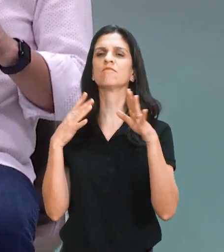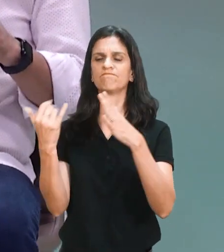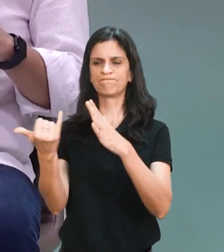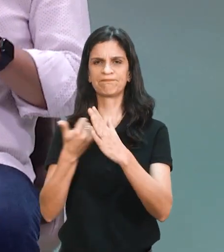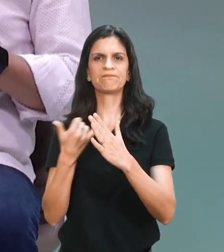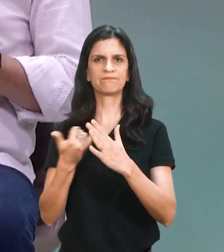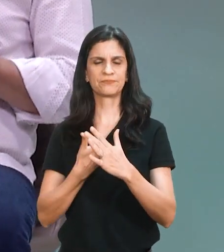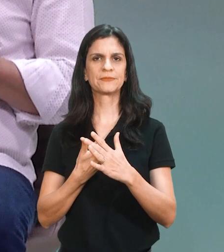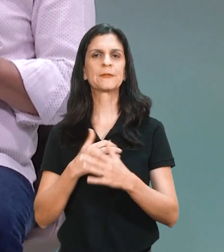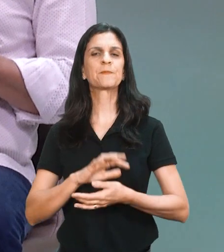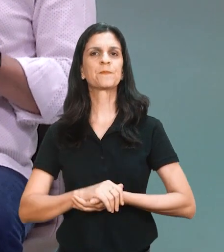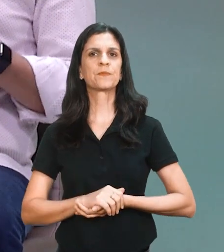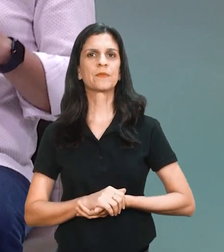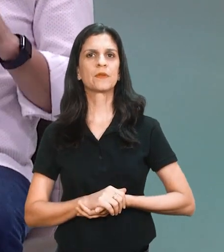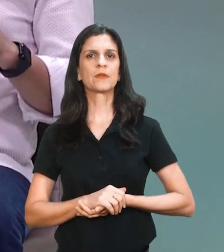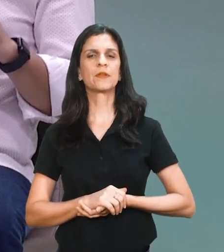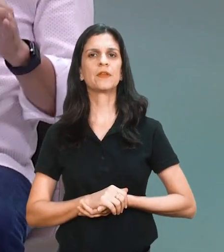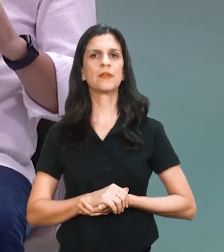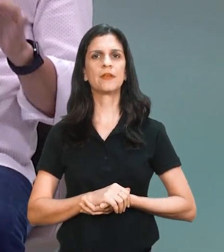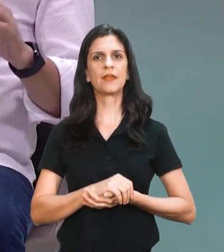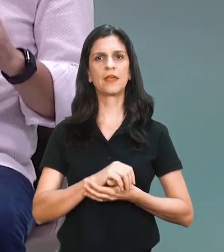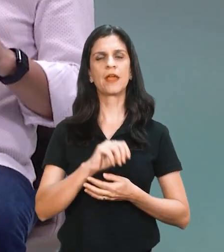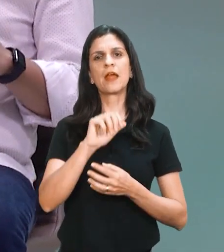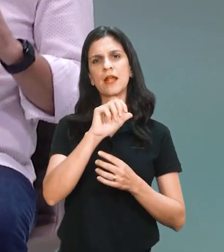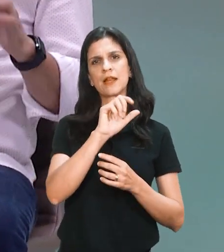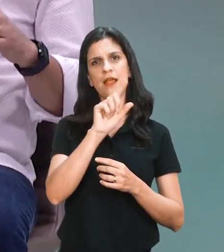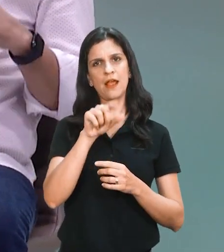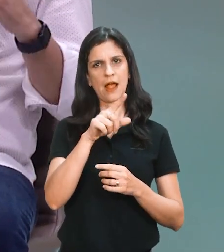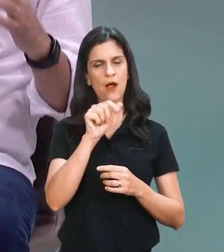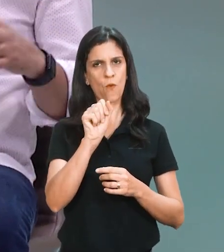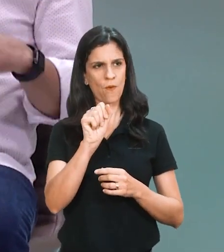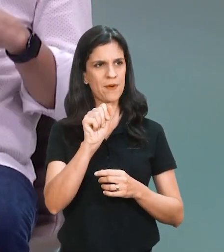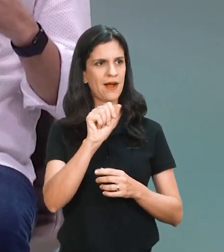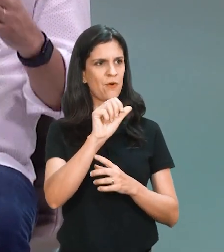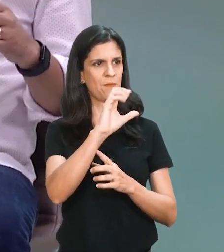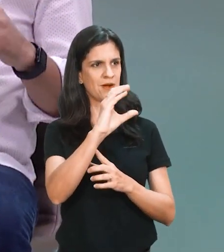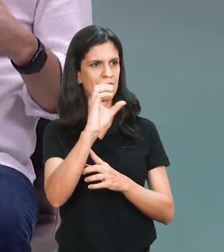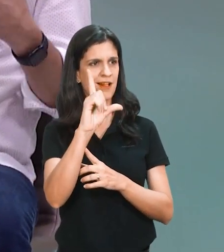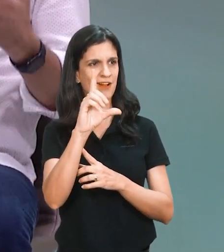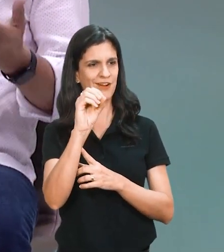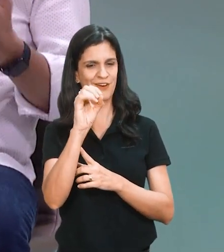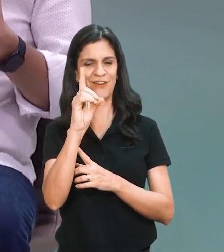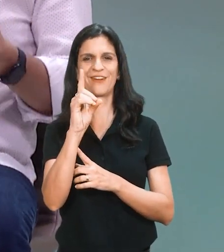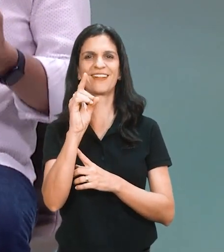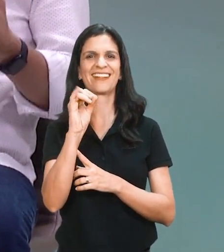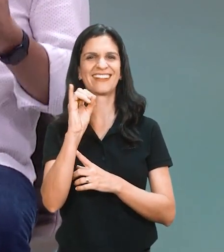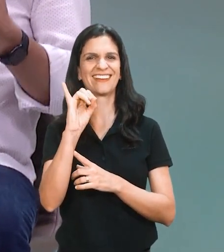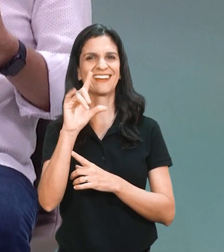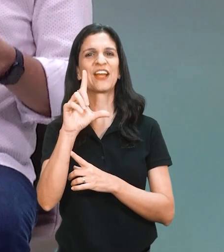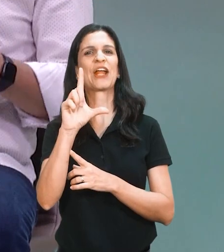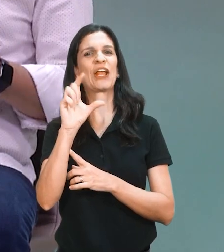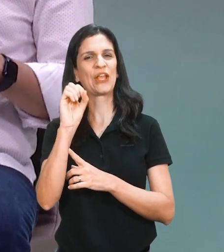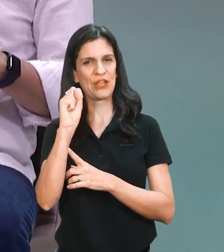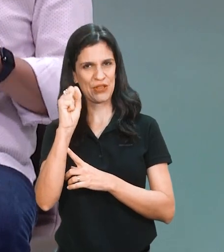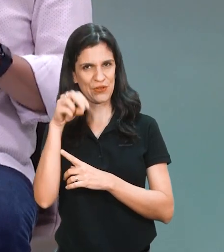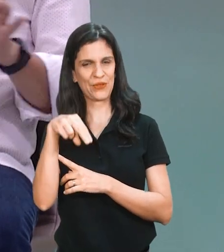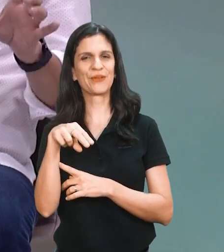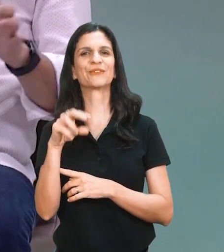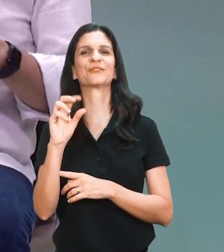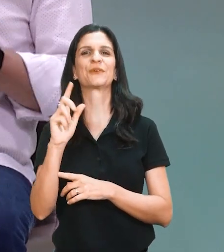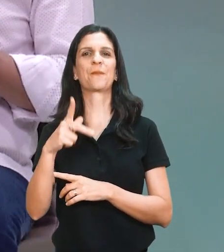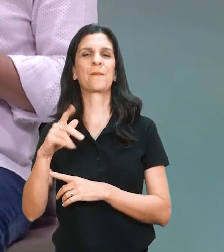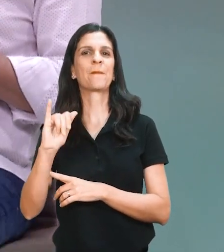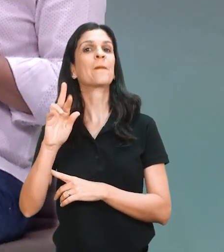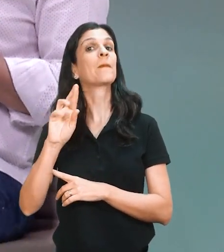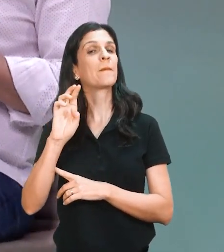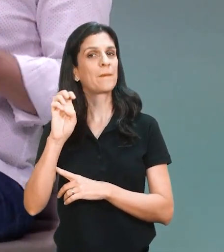é @ClodoilsoPires. Então, as pessoas mandam já direto, elas veem a nossa atuação e a gente tem recebido muitas demandas. Tem também